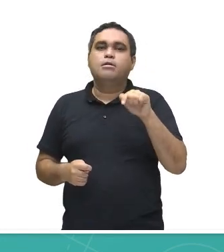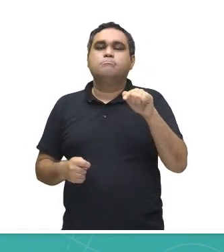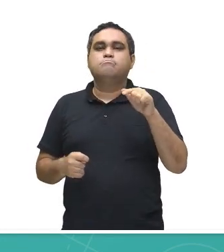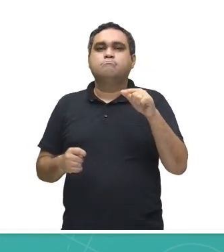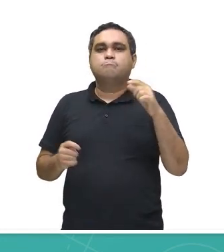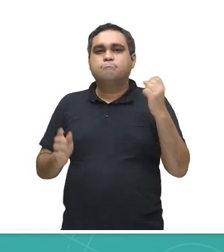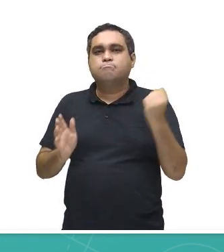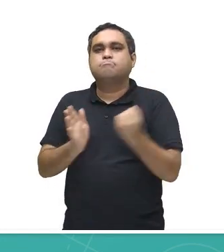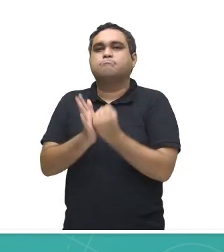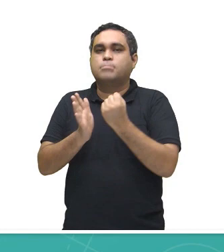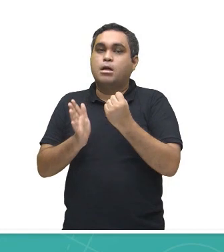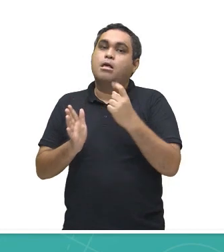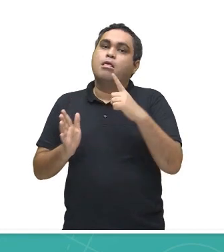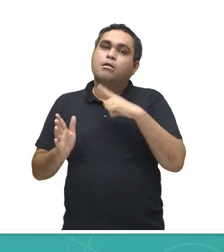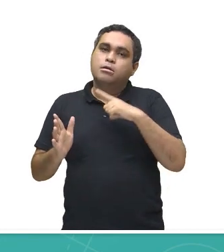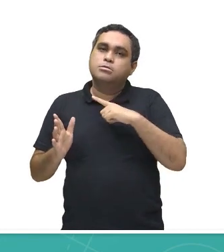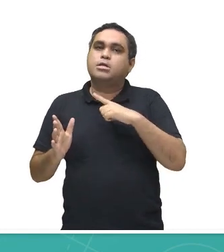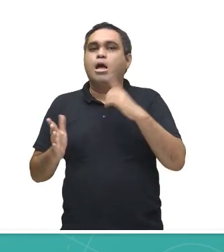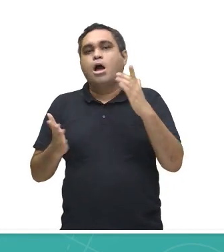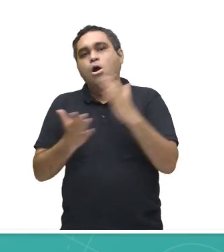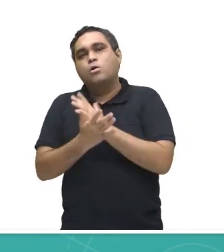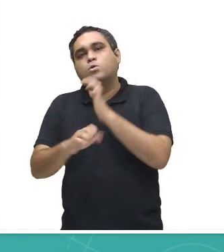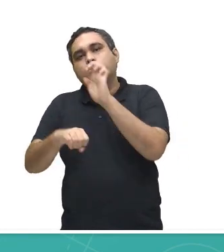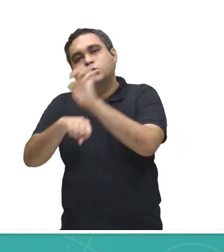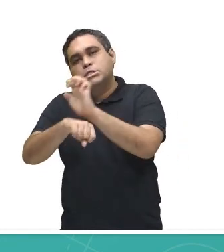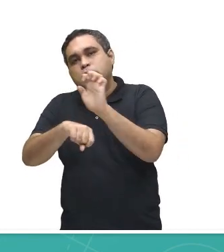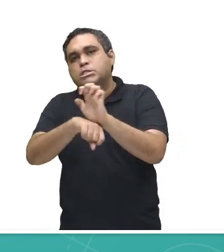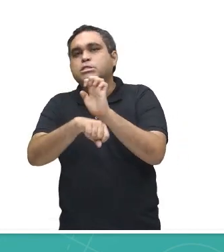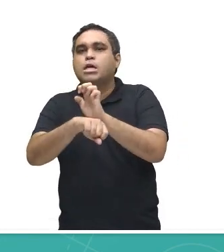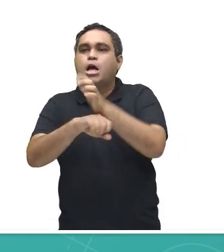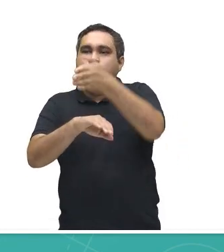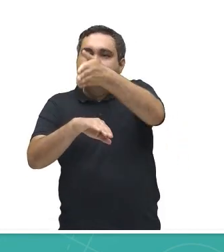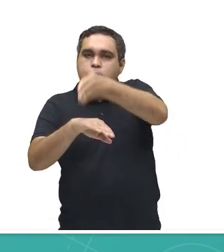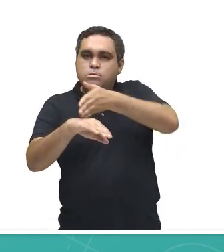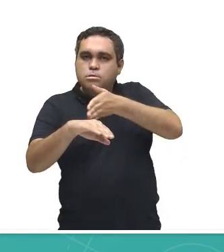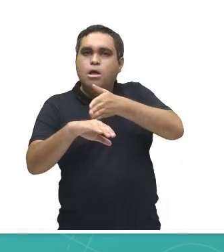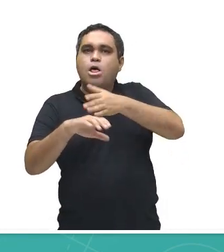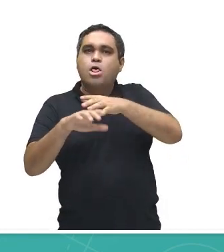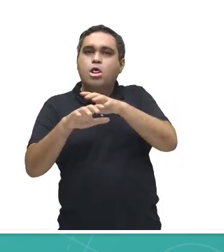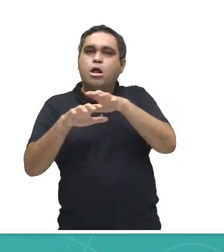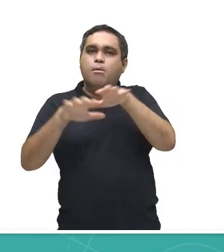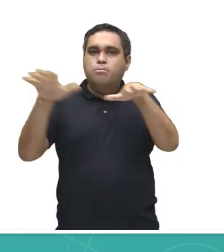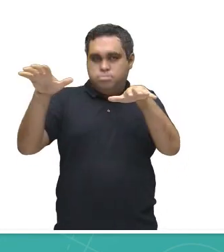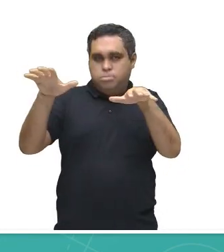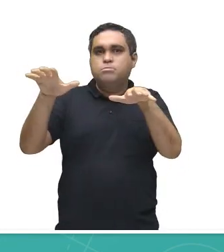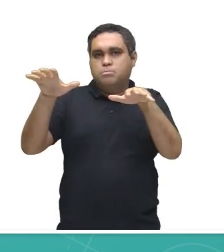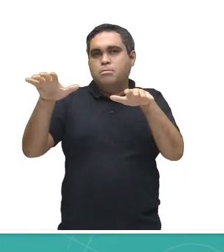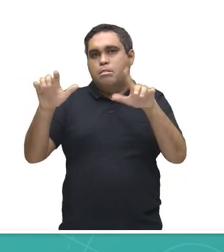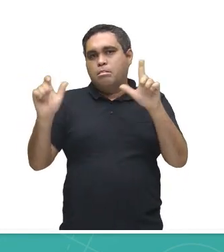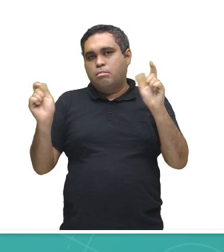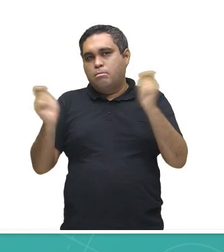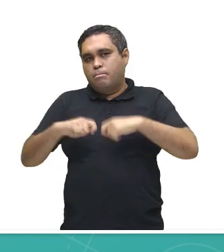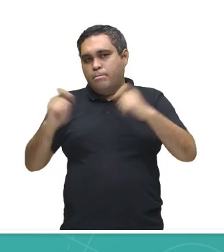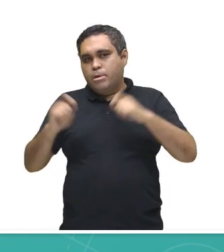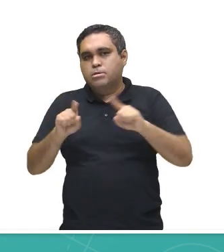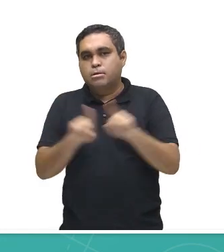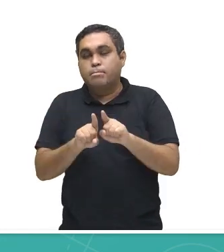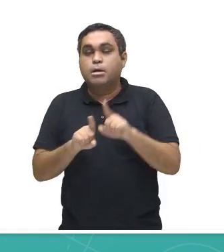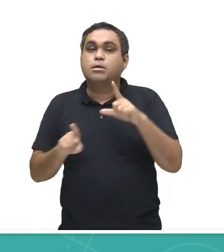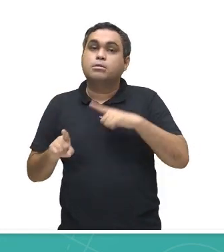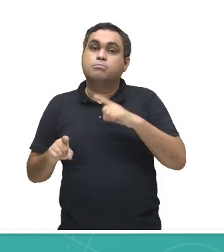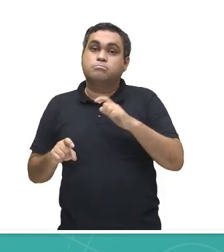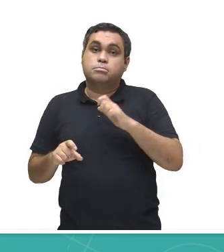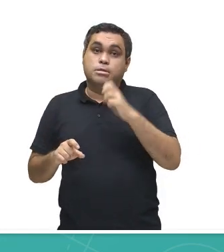estados, vai existir estado que vai estar em mais de uma região. Nós temos 3, não esqueçam, tá? A